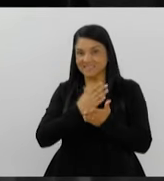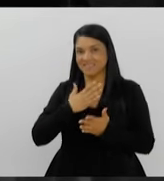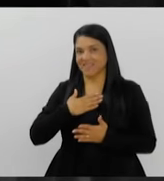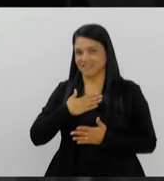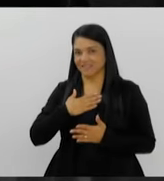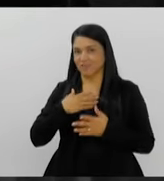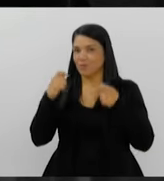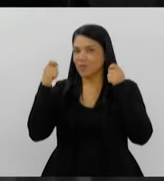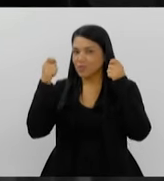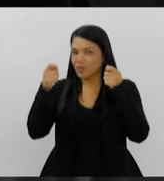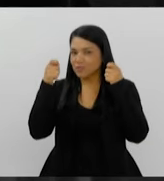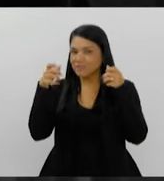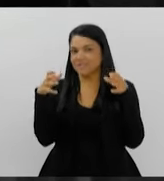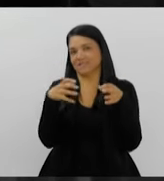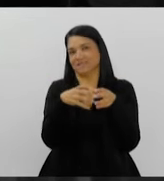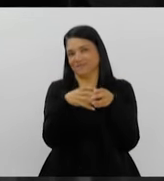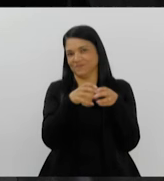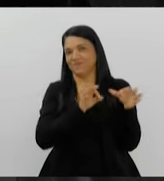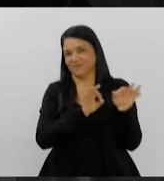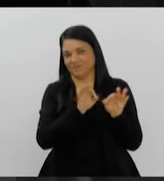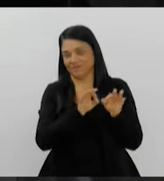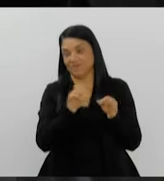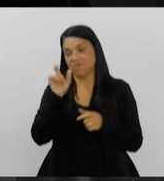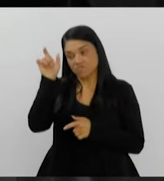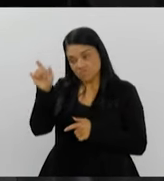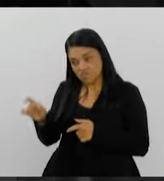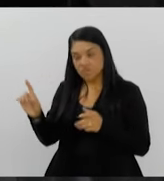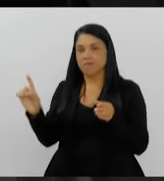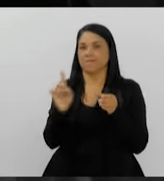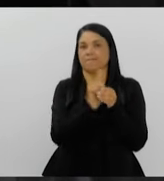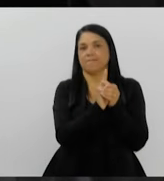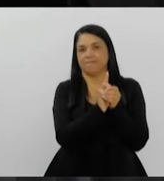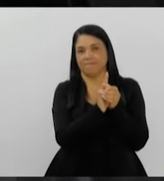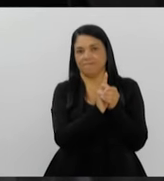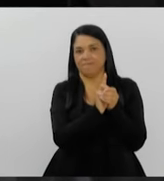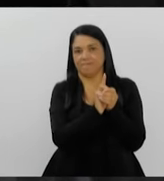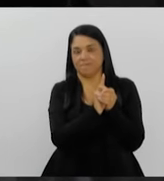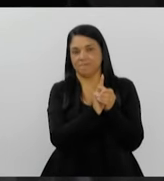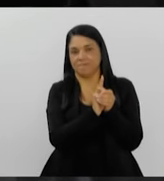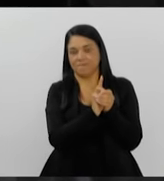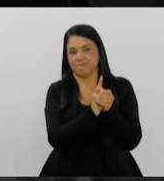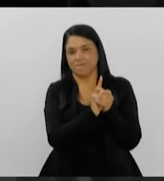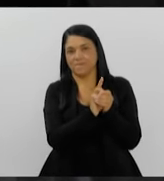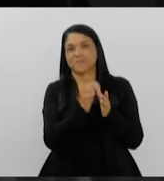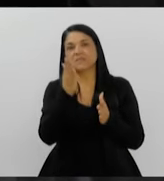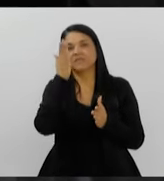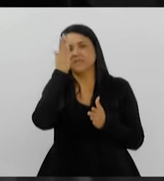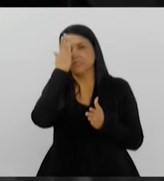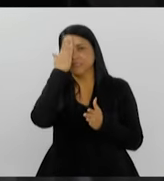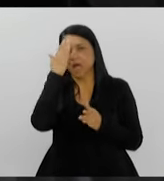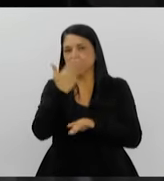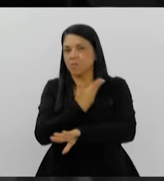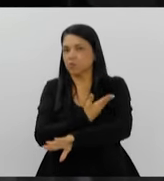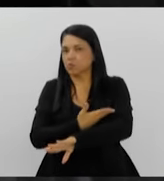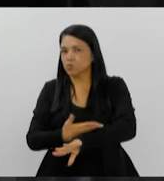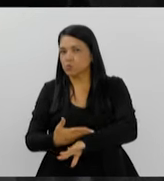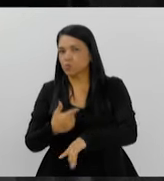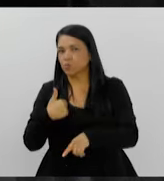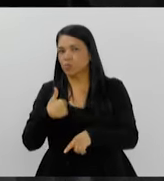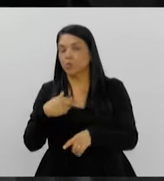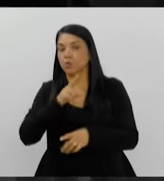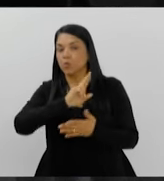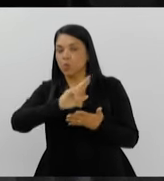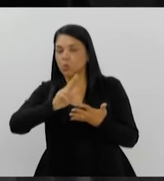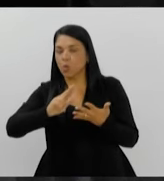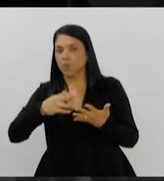uma torcida organizada a qual esse canalha faz parte dizendo que sabe os meus hábitos dando o nome dos